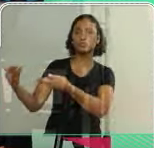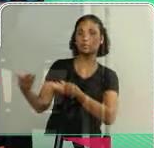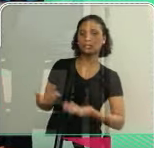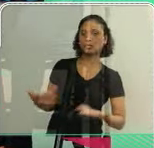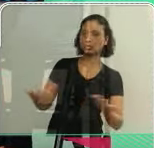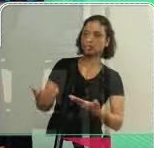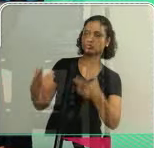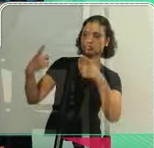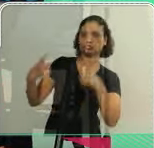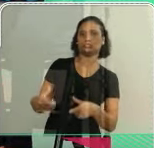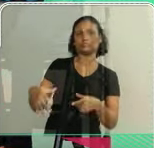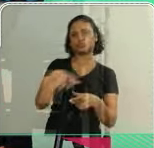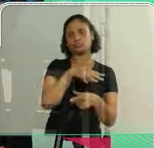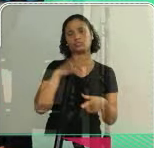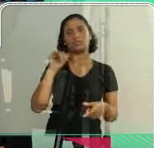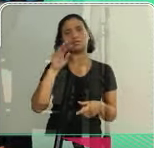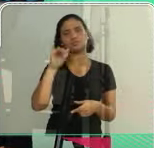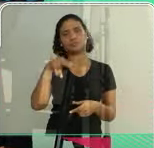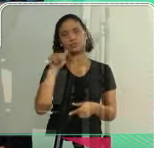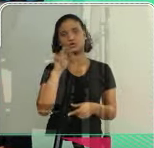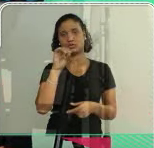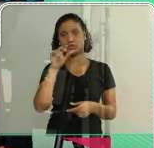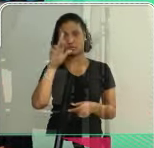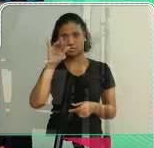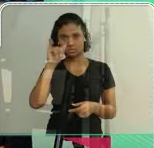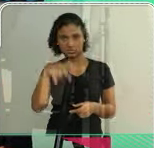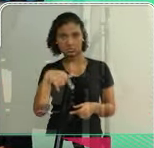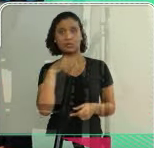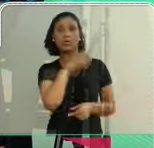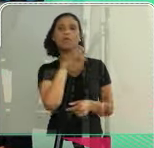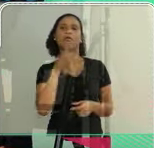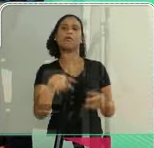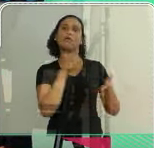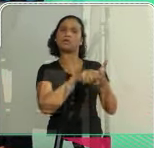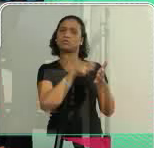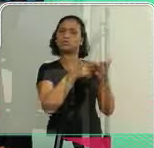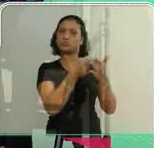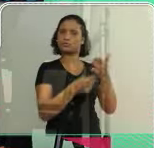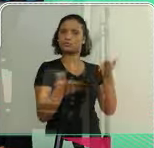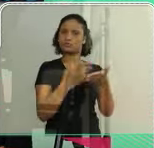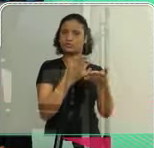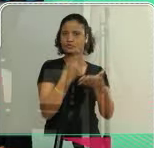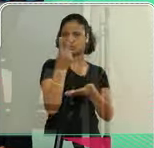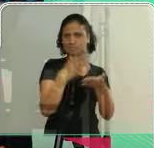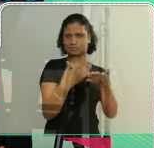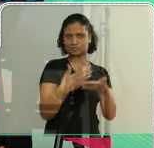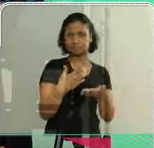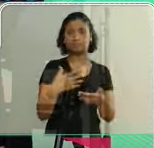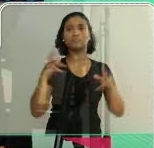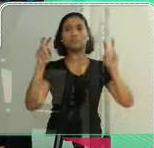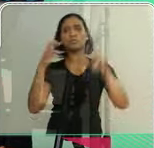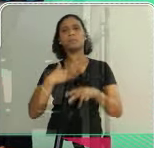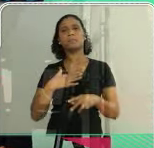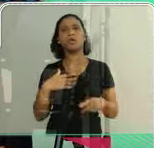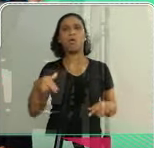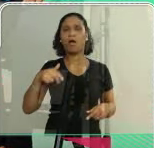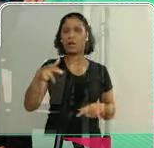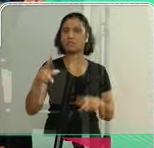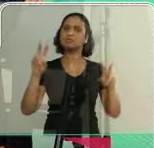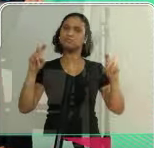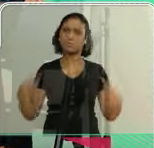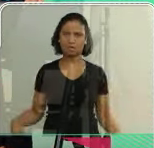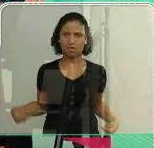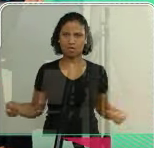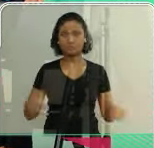Estou recebendo hoje no estúdio Tatiana Rolim. Ela é escritora, autora de 2 livros, Meu Andar sobre Rodas e Maria de